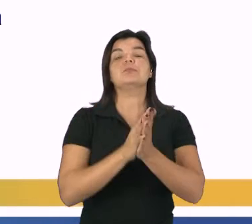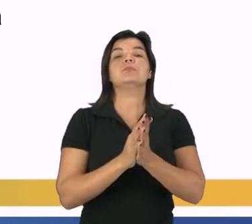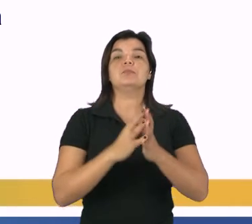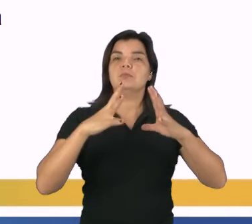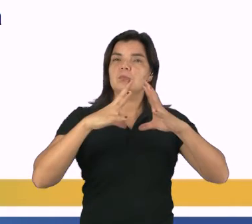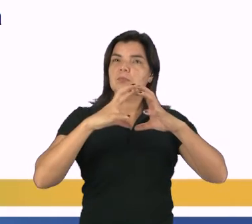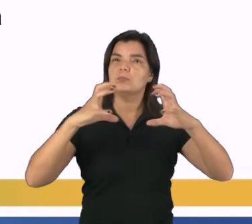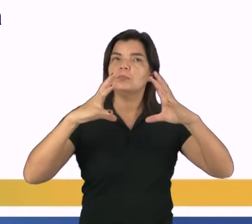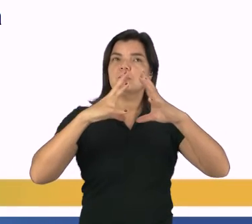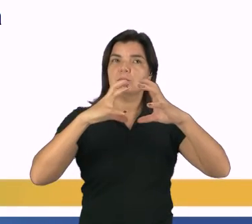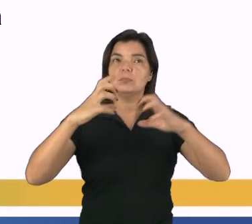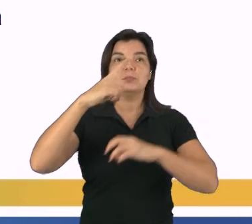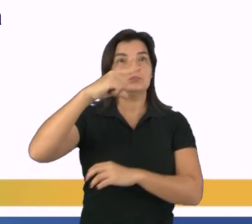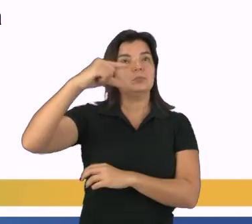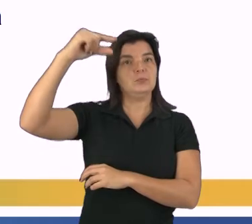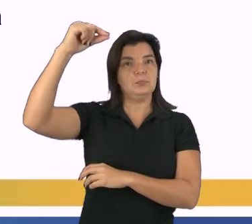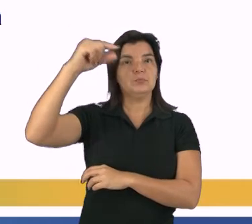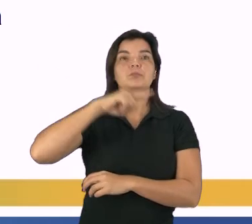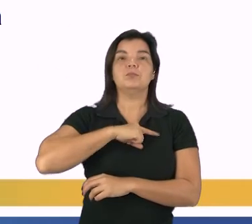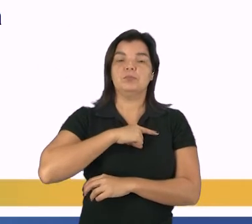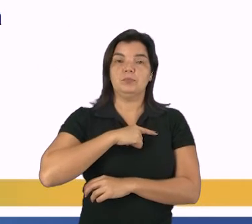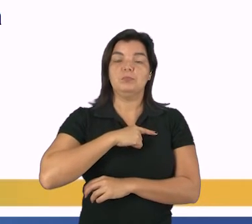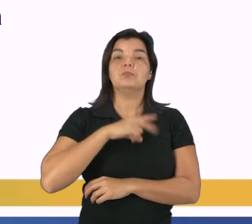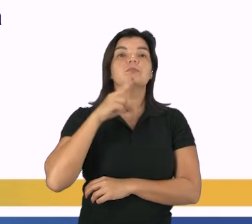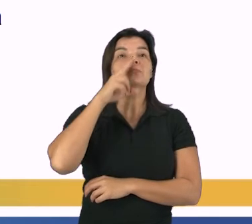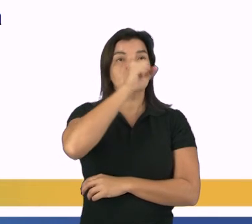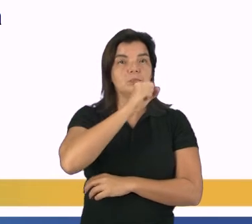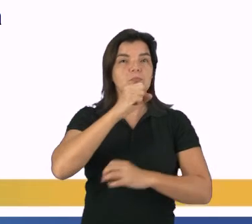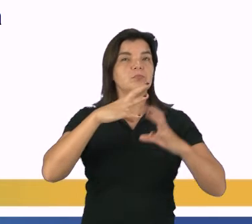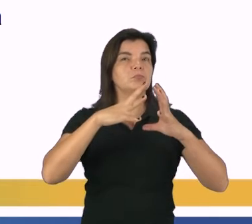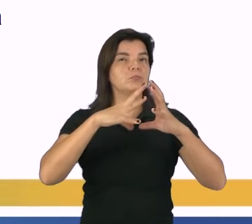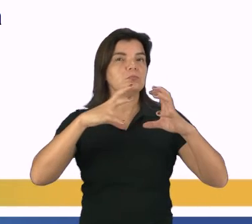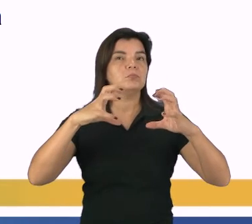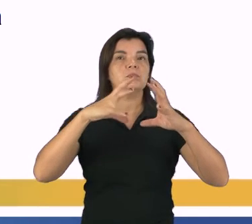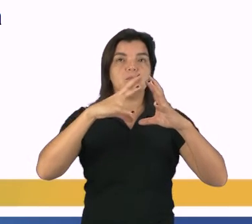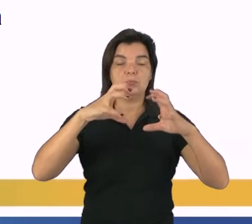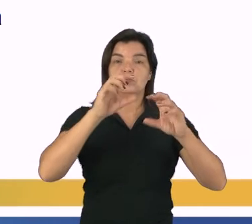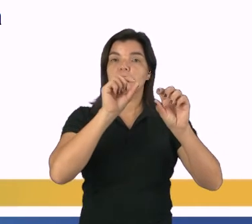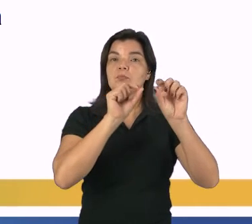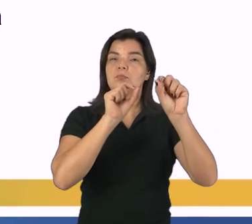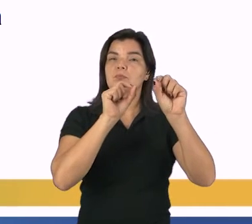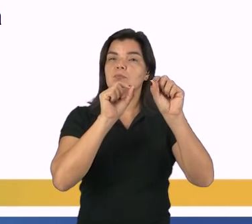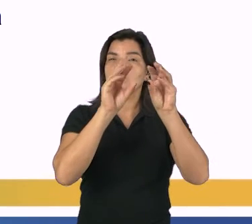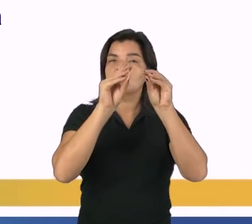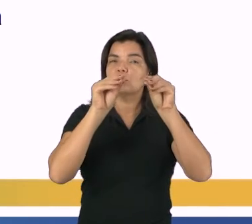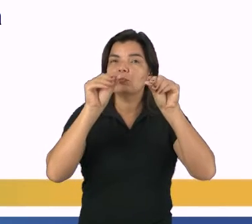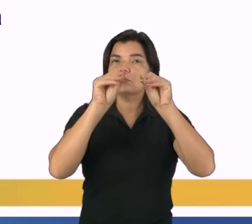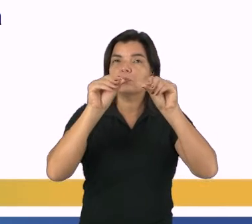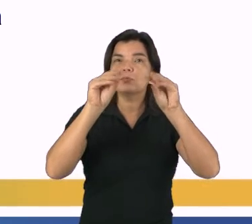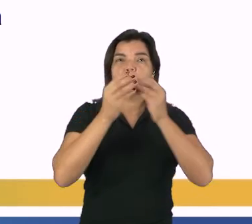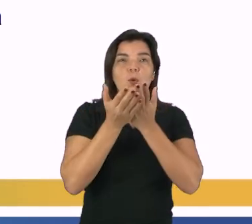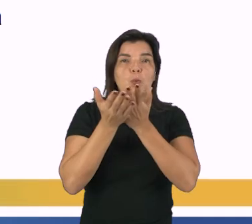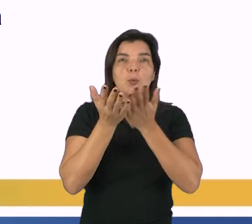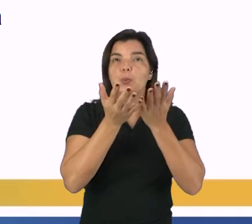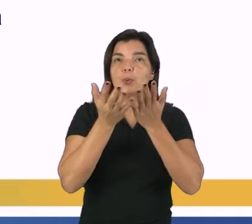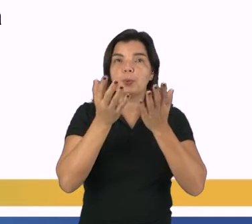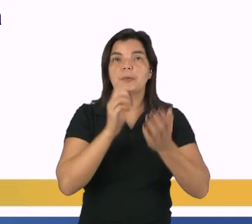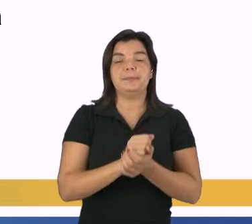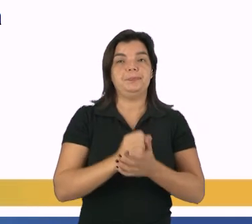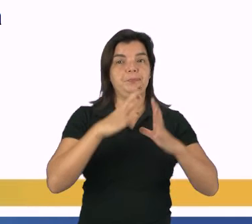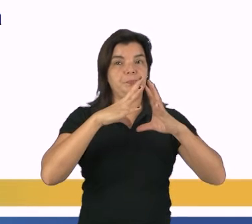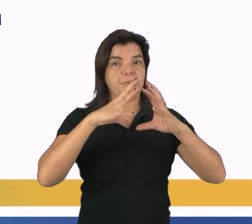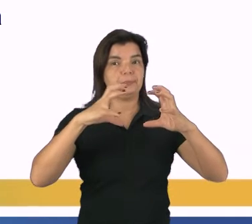de poeira carregada sobre a superfície da Lua. Suponha que a Lua tem uma carga negativa. Então, ela exerceria